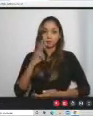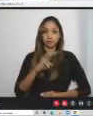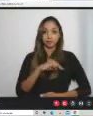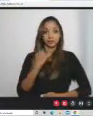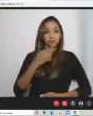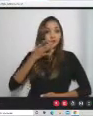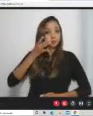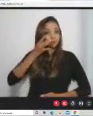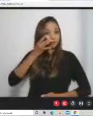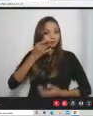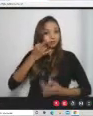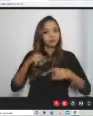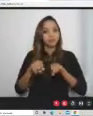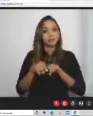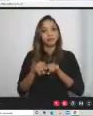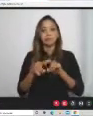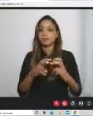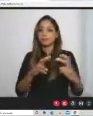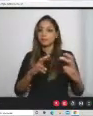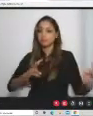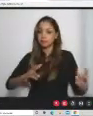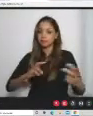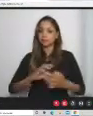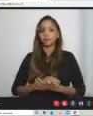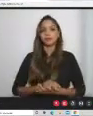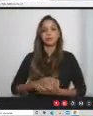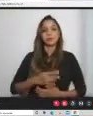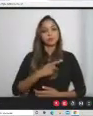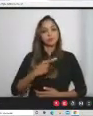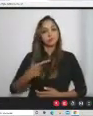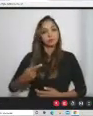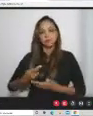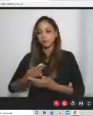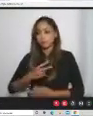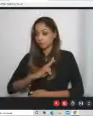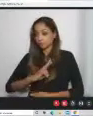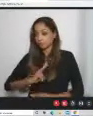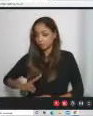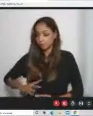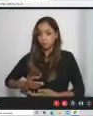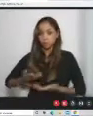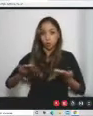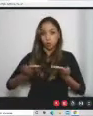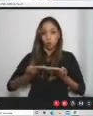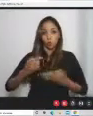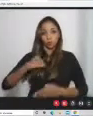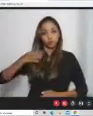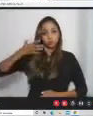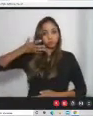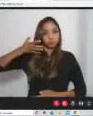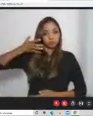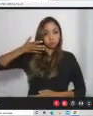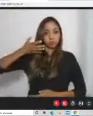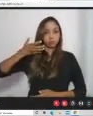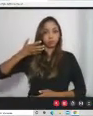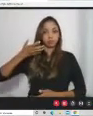remota. Senhor presidente, senhores vereadores, o motivo do uso da tribuna de hoje é para a gente falar